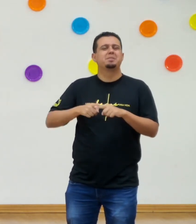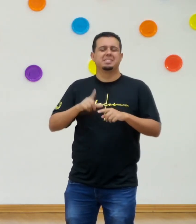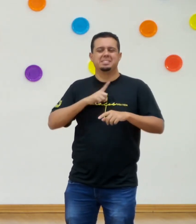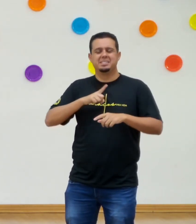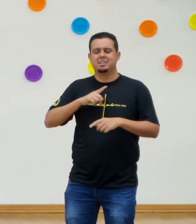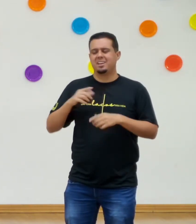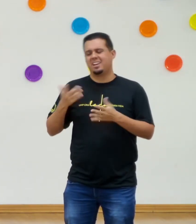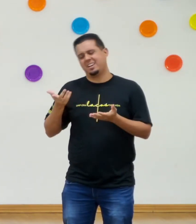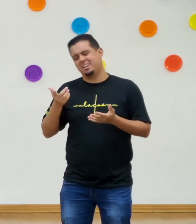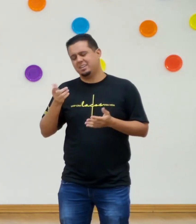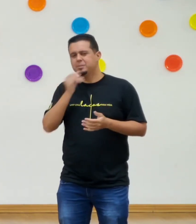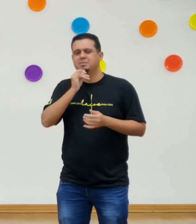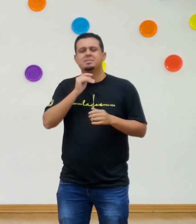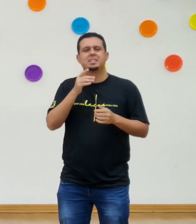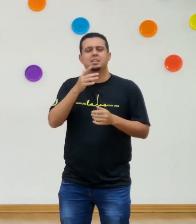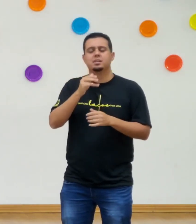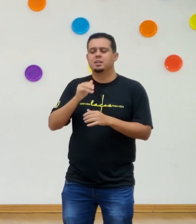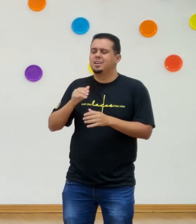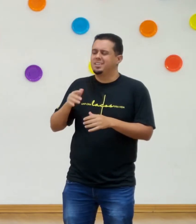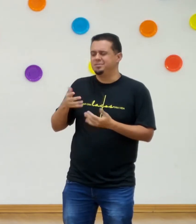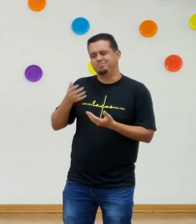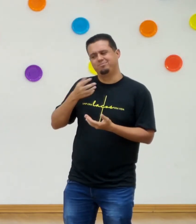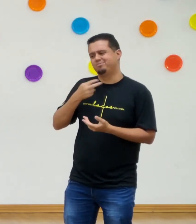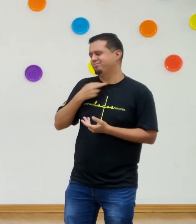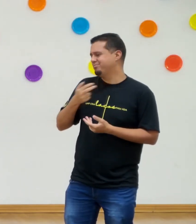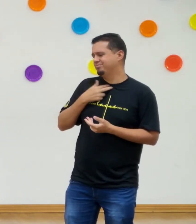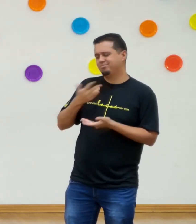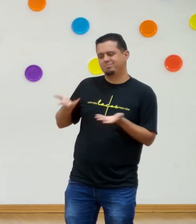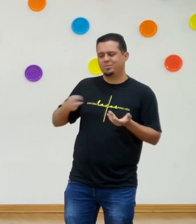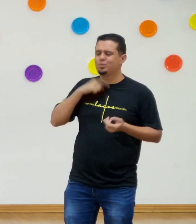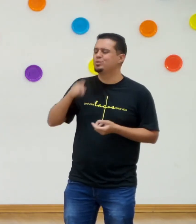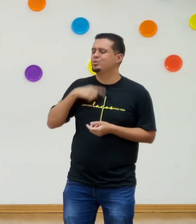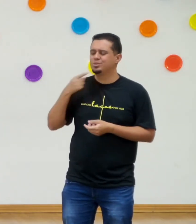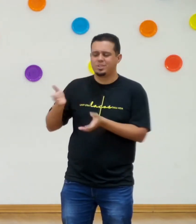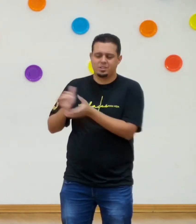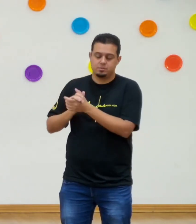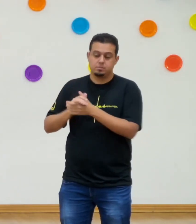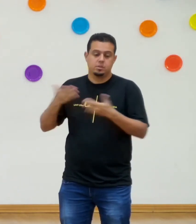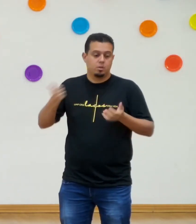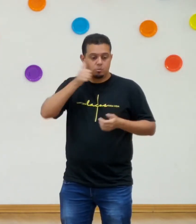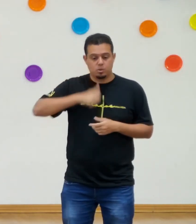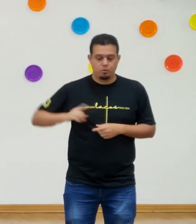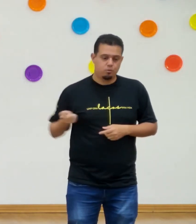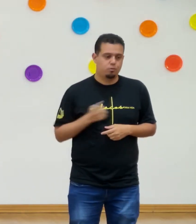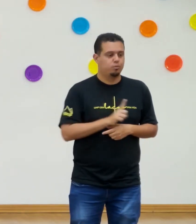Separou. Aí a mulher está na pista aí.